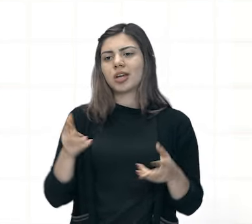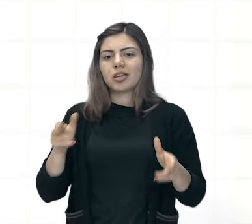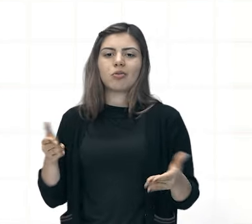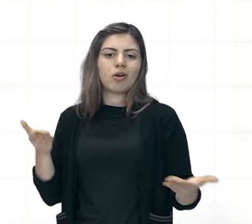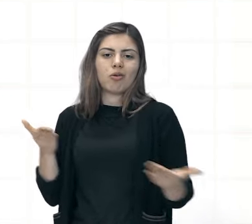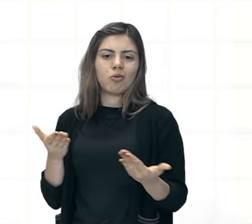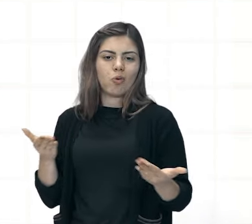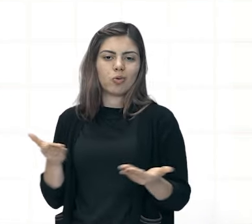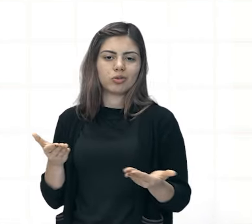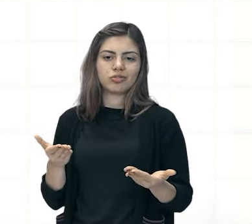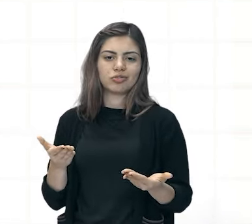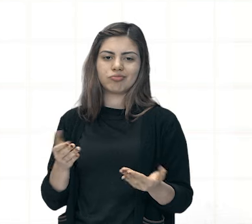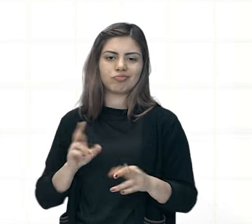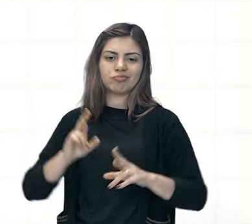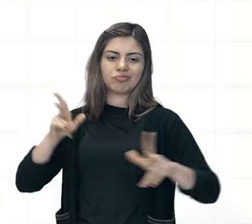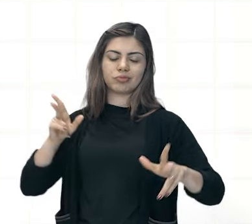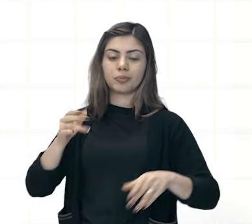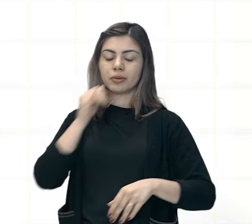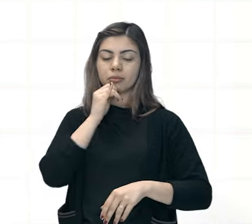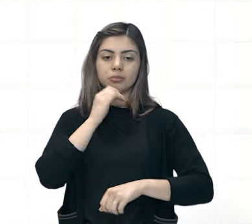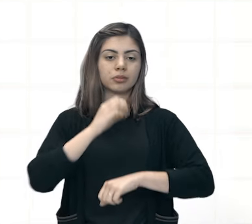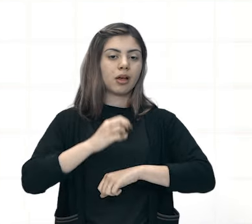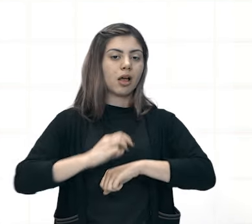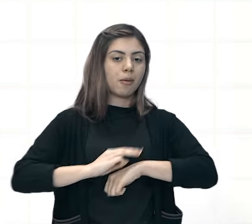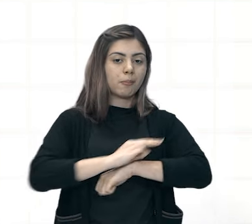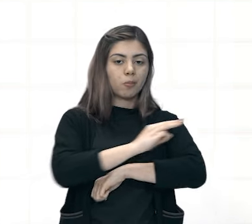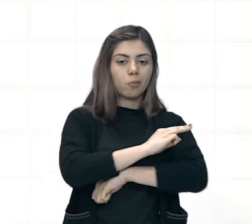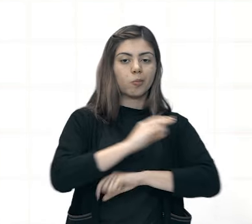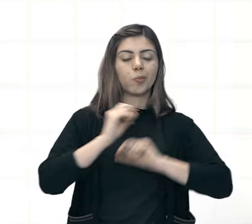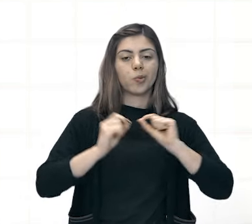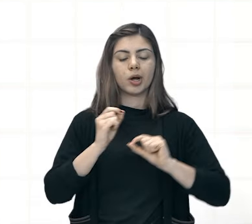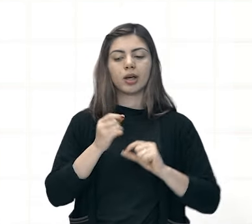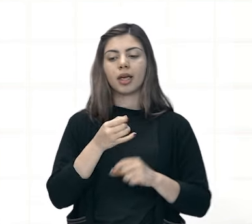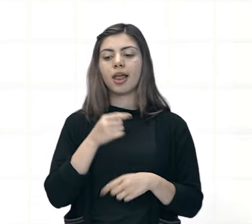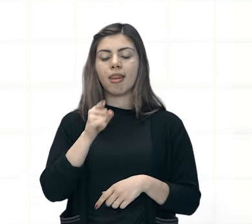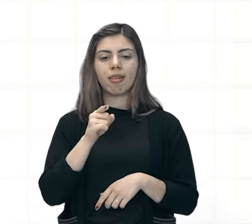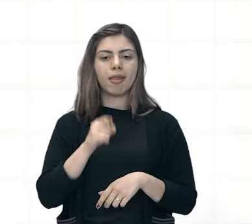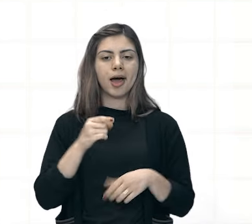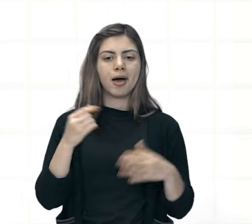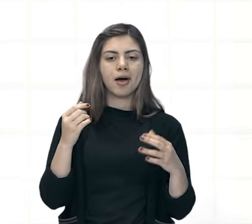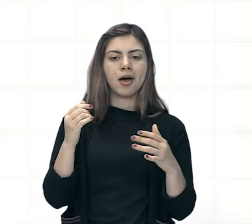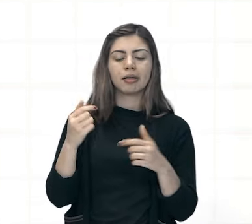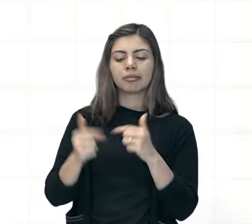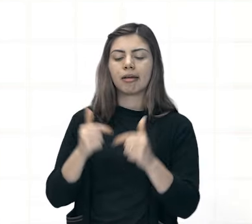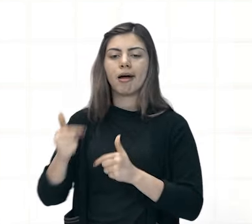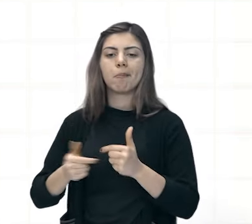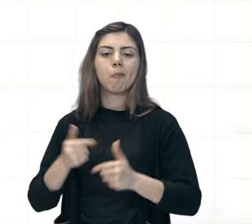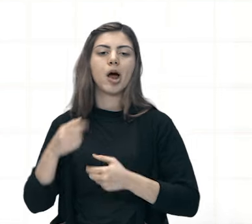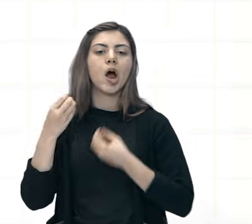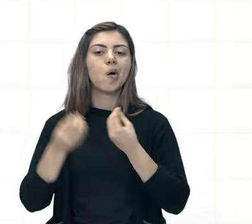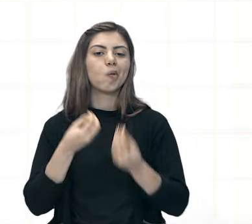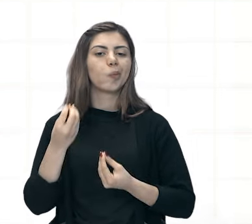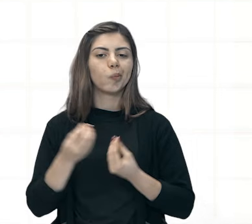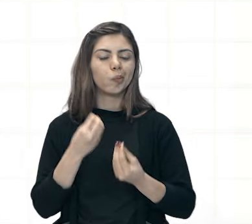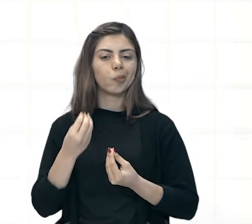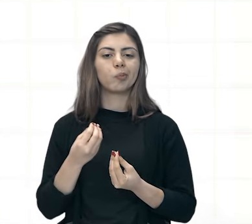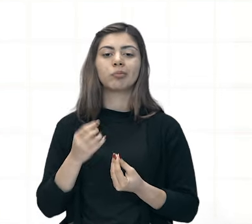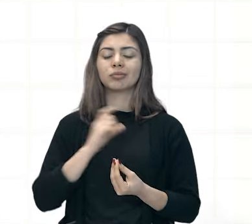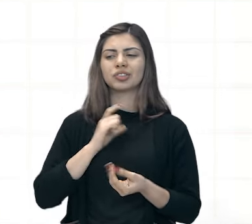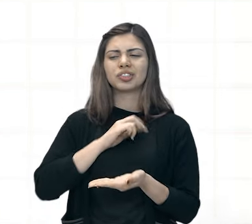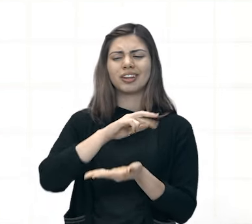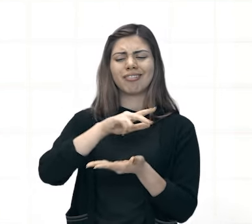tá? Na Mesopotâmia, por exemplo, olha só, as relações de trabalho eram moldadas por uma